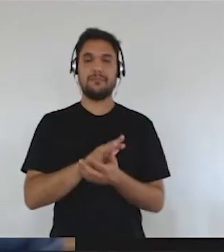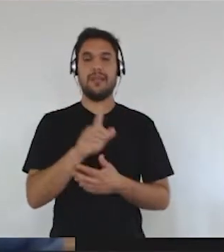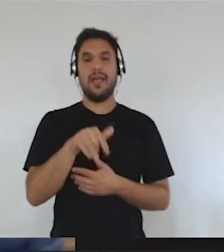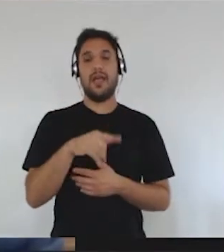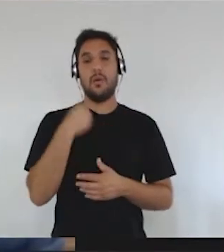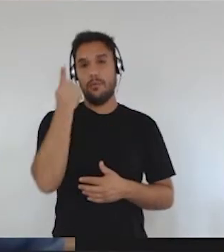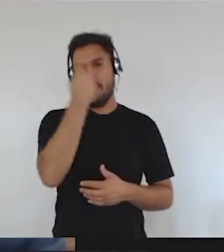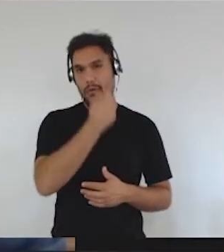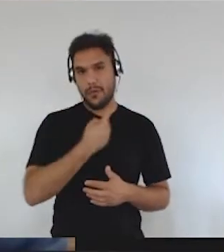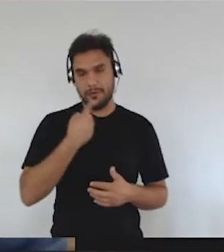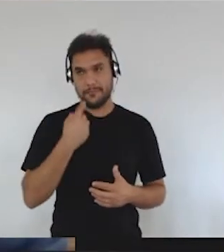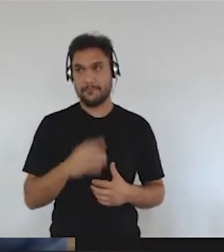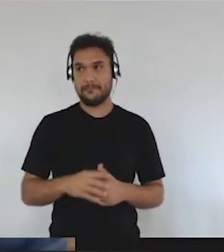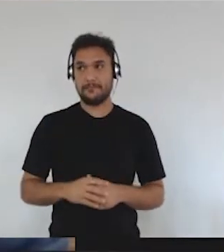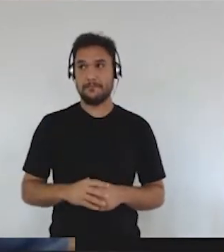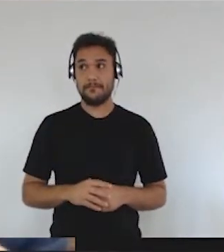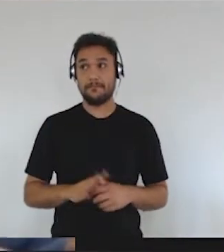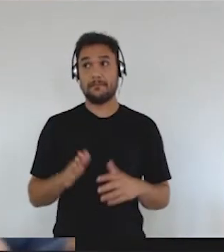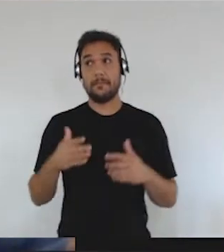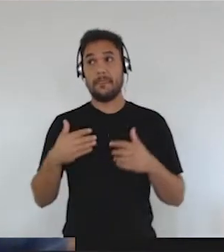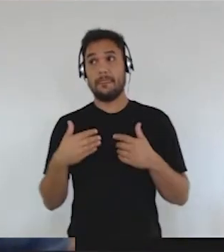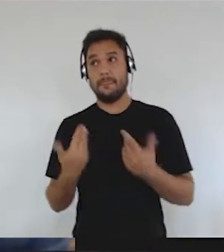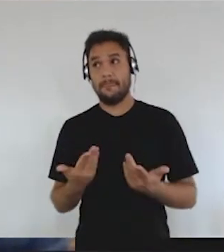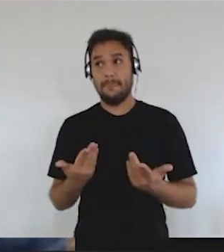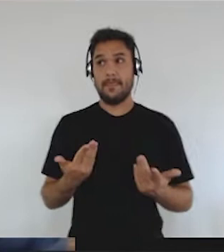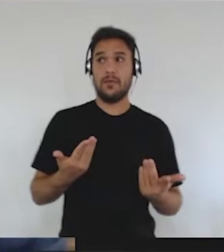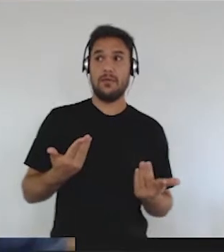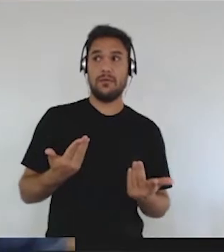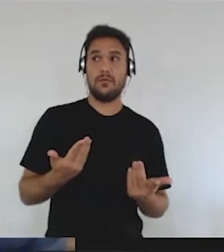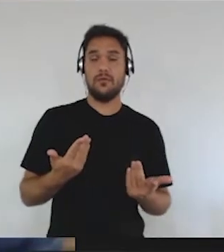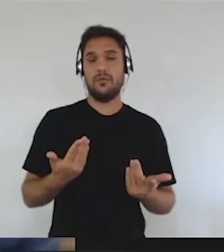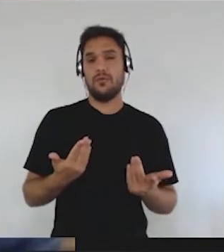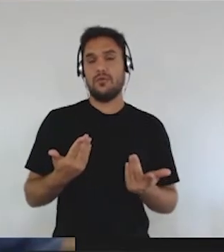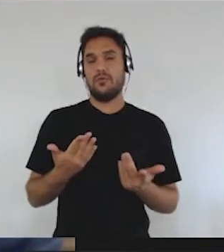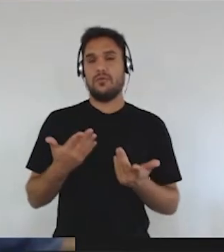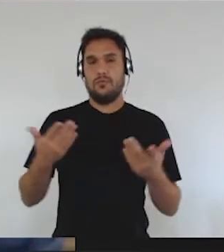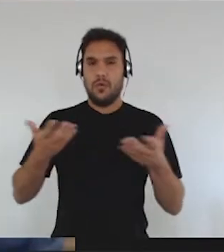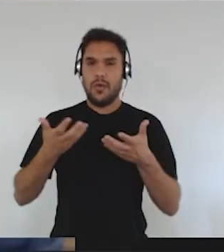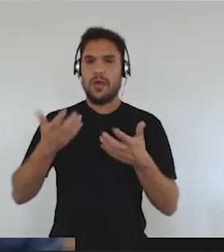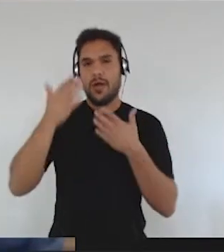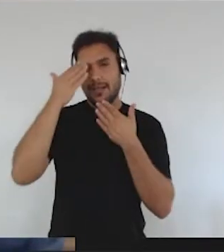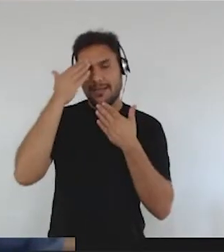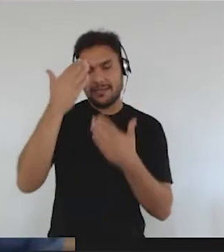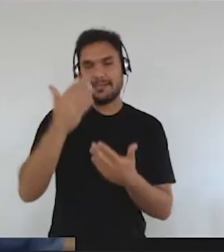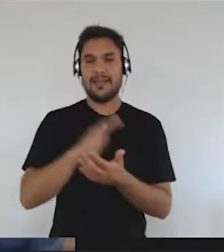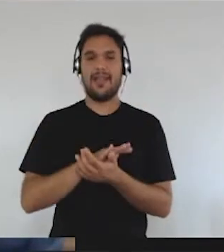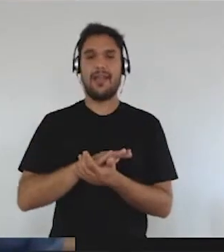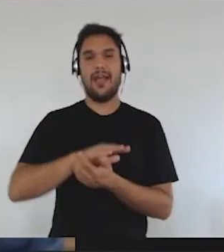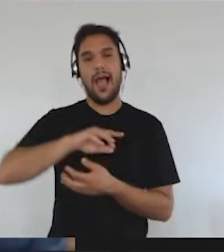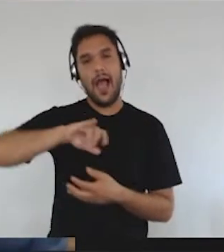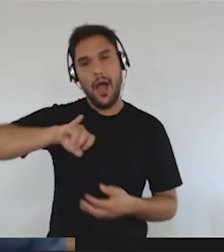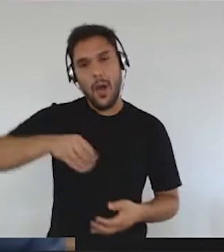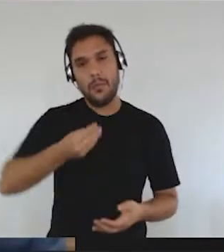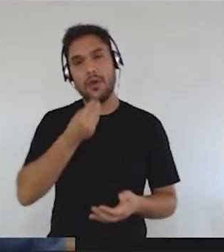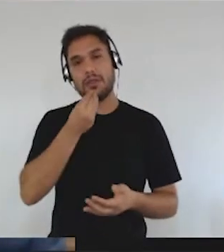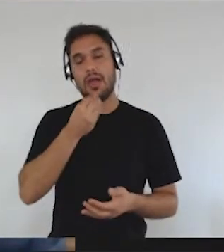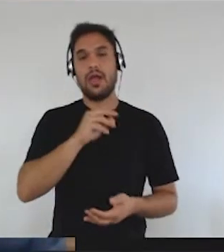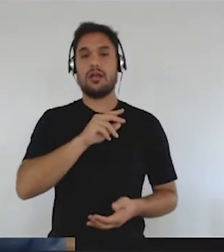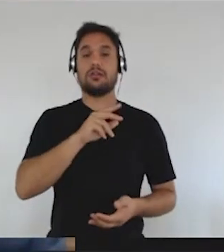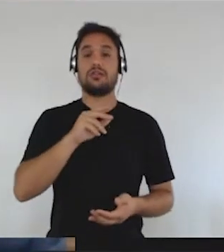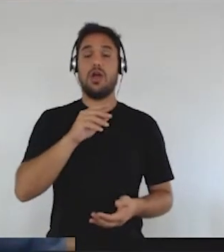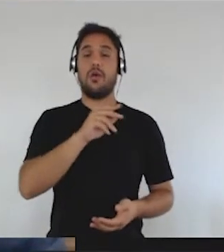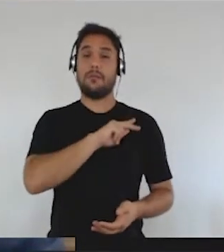1 hora. Então, sem mais delongas, agradeço a oportunidade ao presidente Felipe